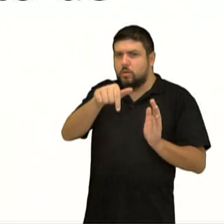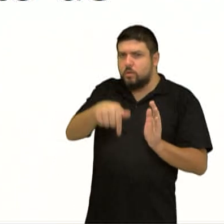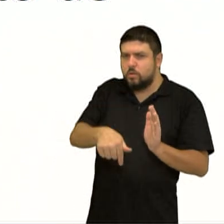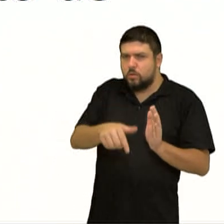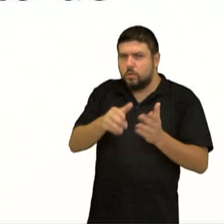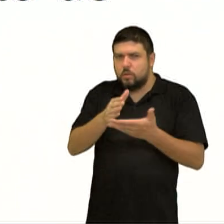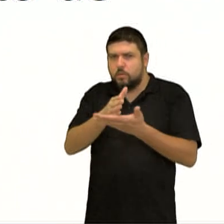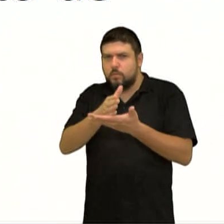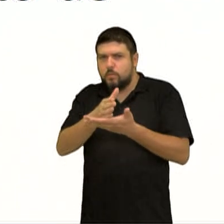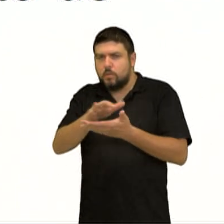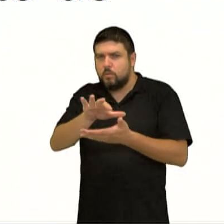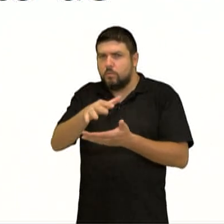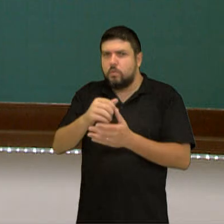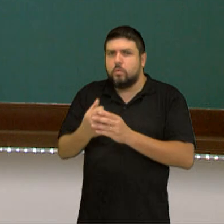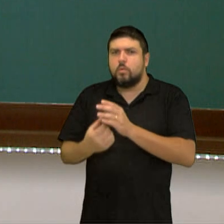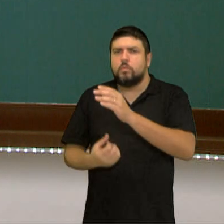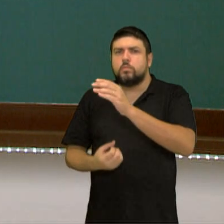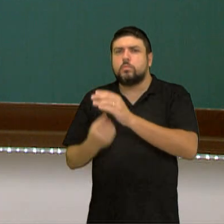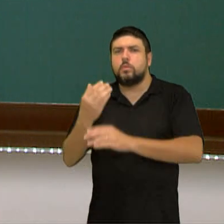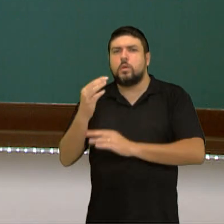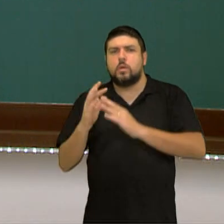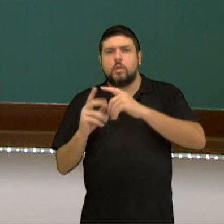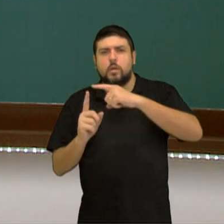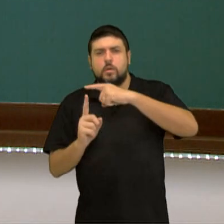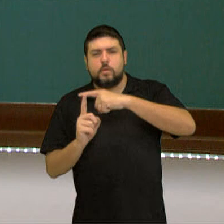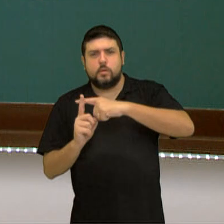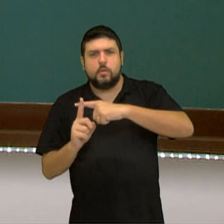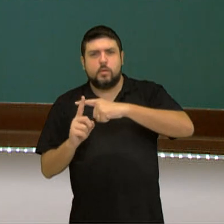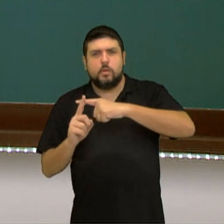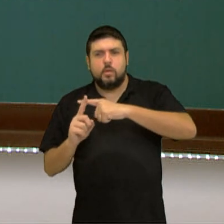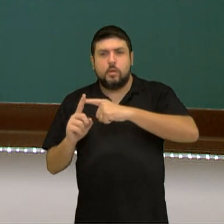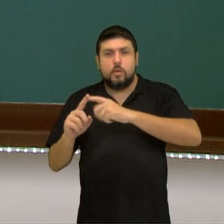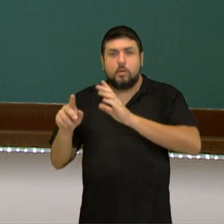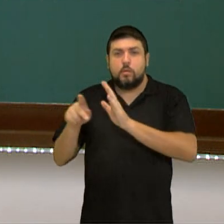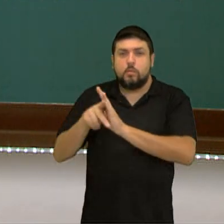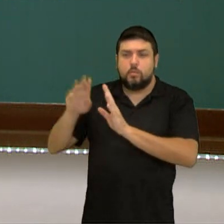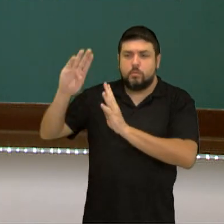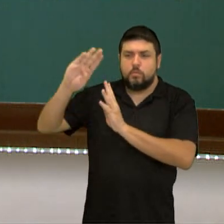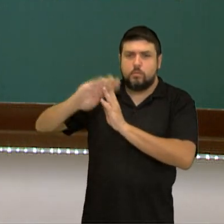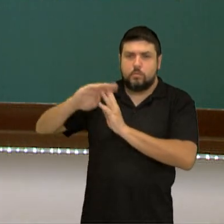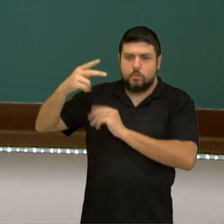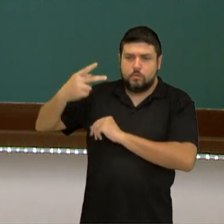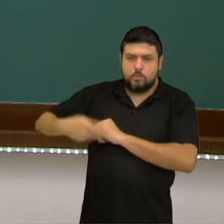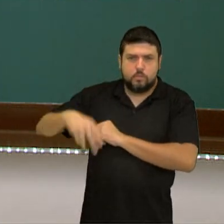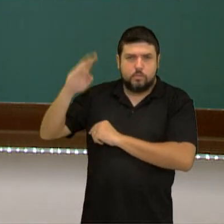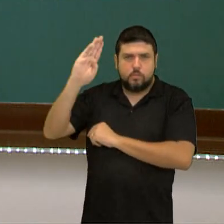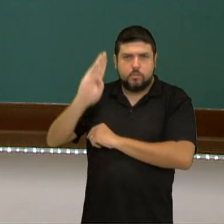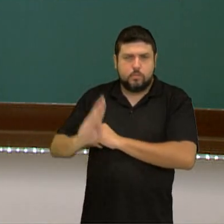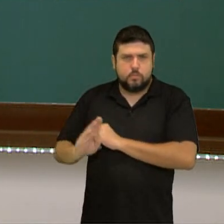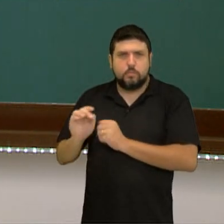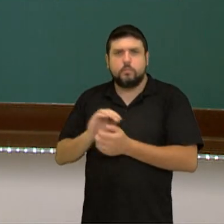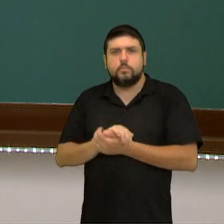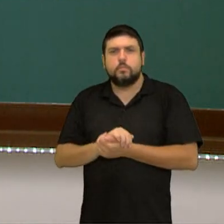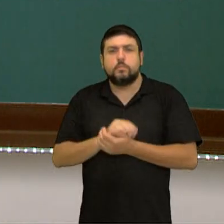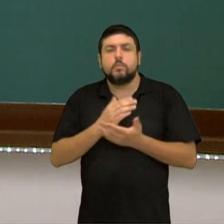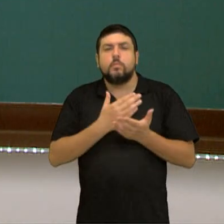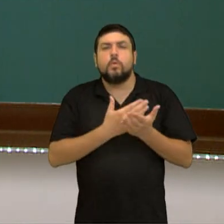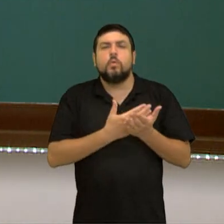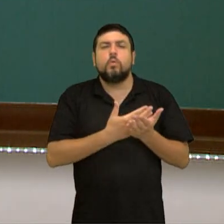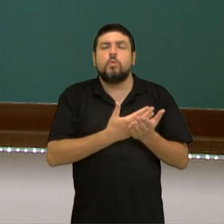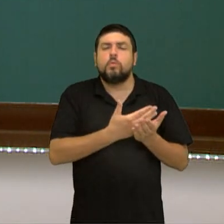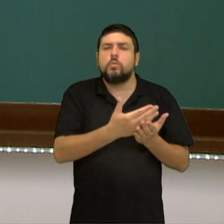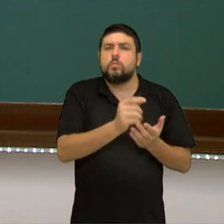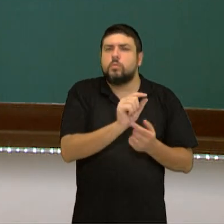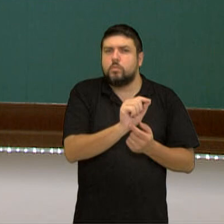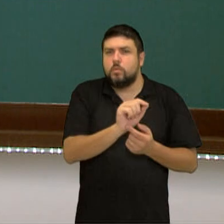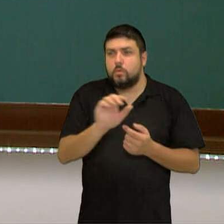Brasil. Lembre, século XVII, no início a gente tem o barroco europeu, aqui a gente já tem as primeiras